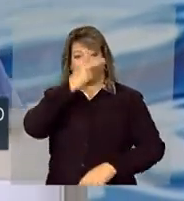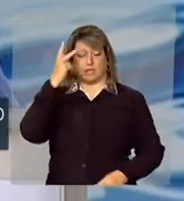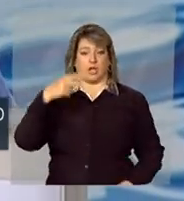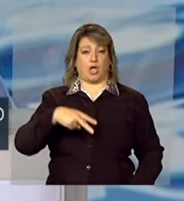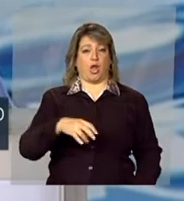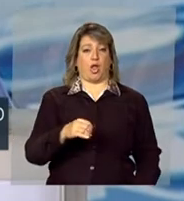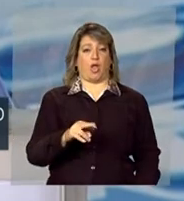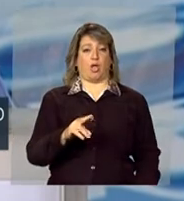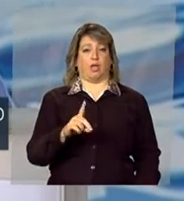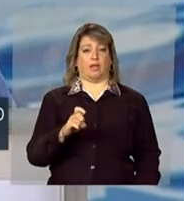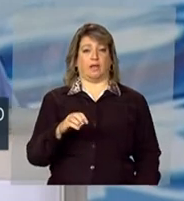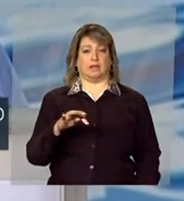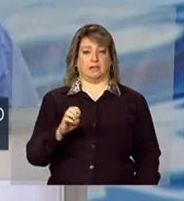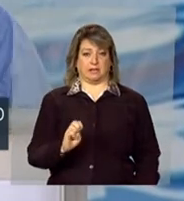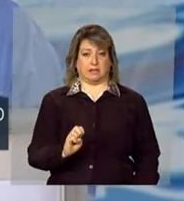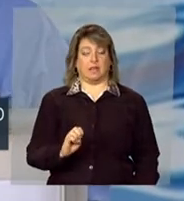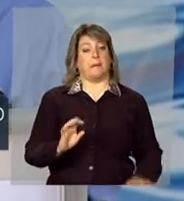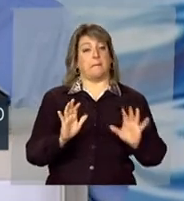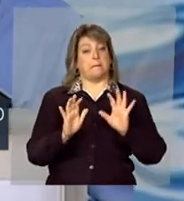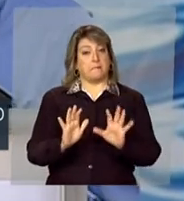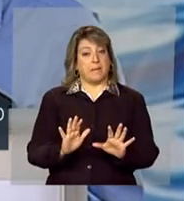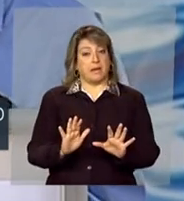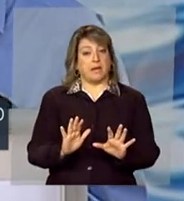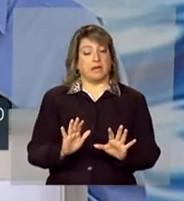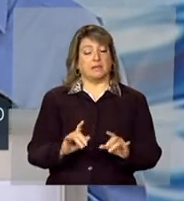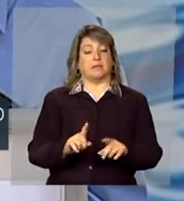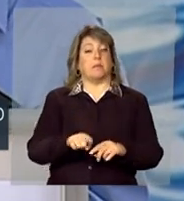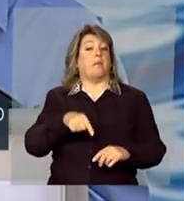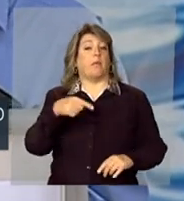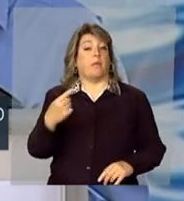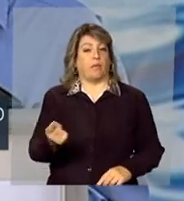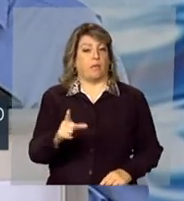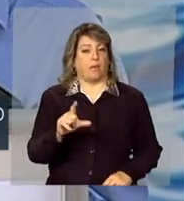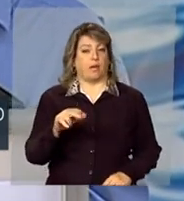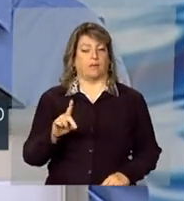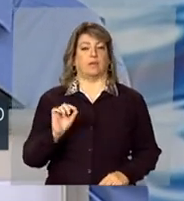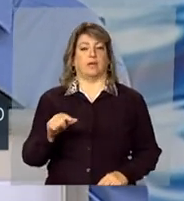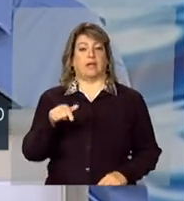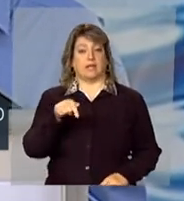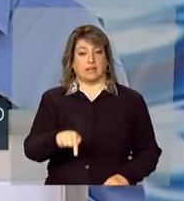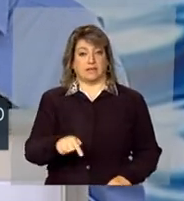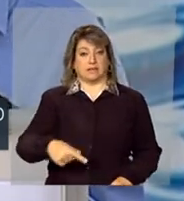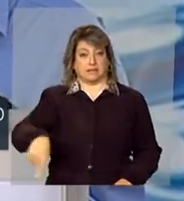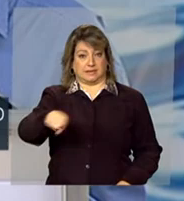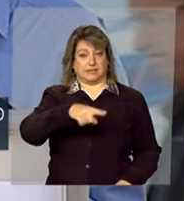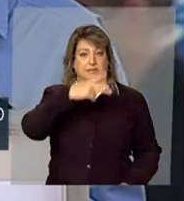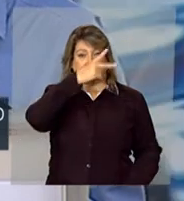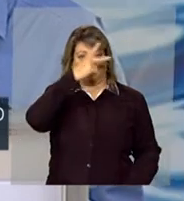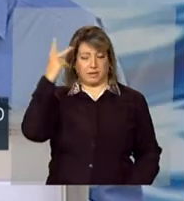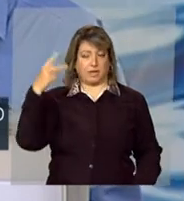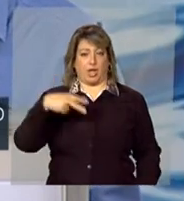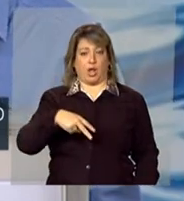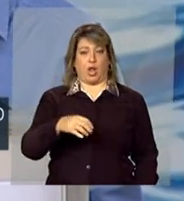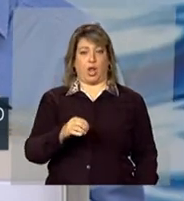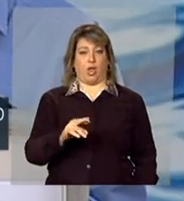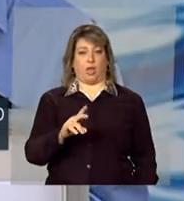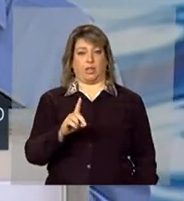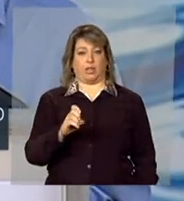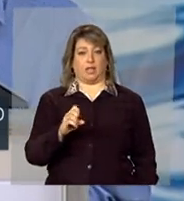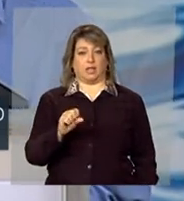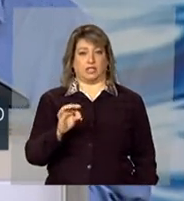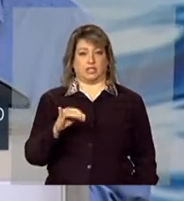nordestinos. Mas que, por outro lado, Presidenta, esses nordestinos, homens e mulheres,